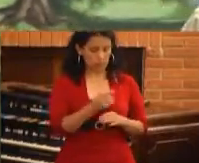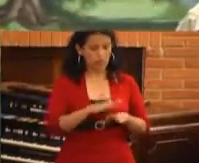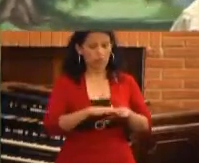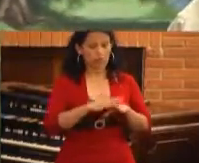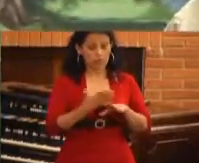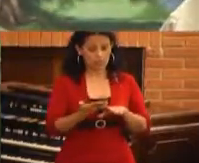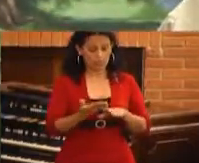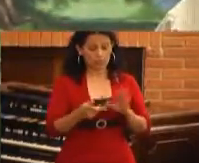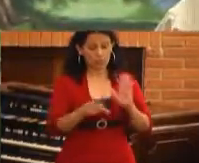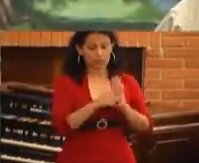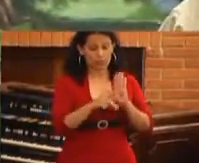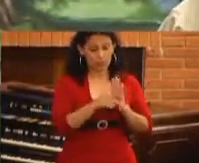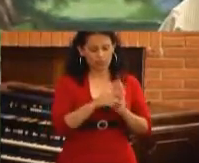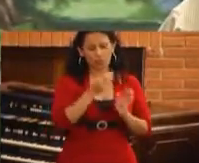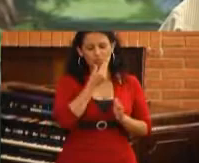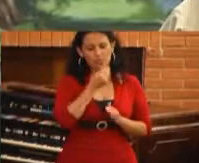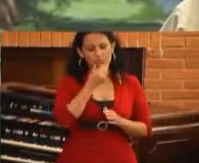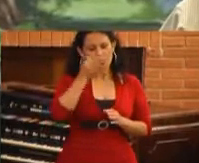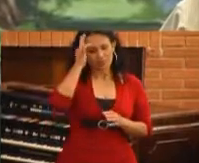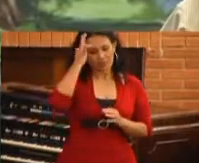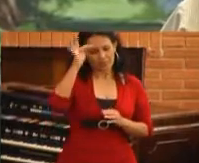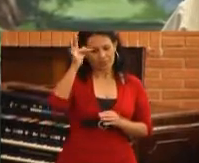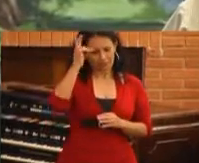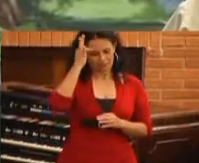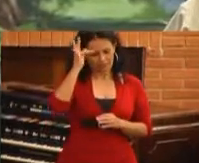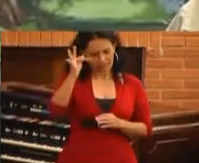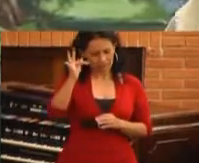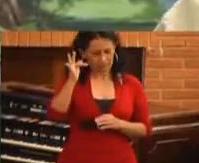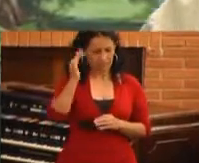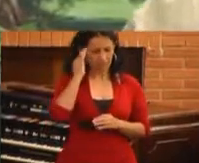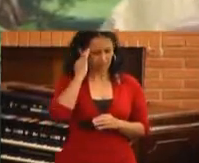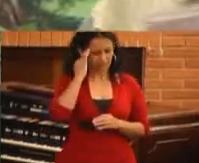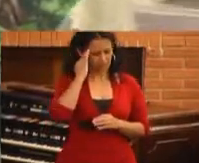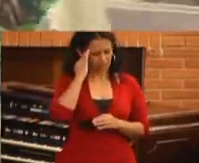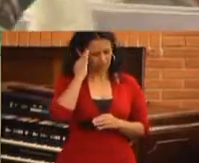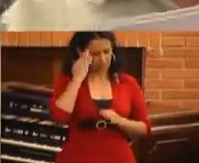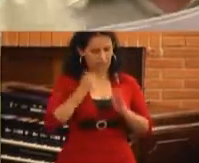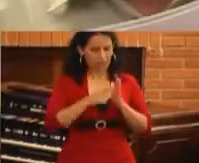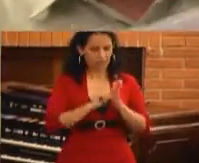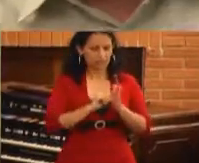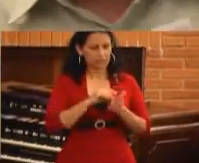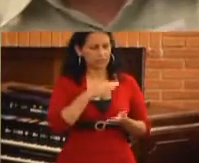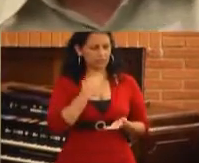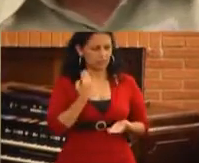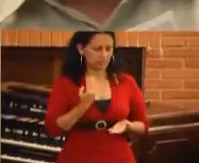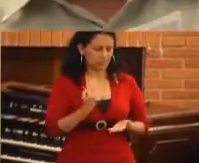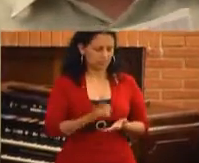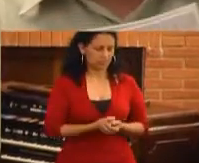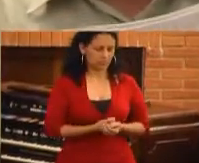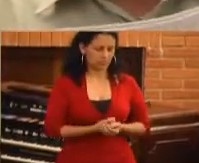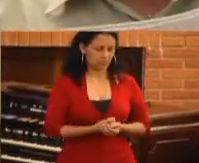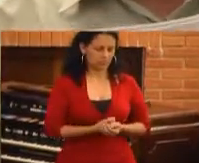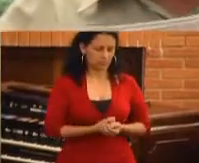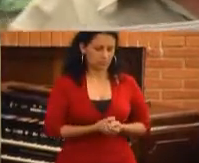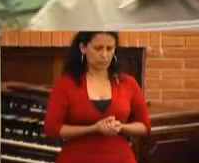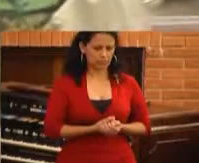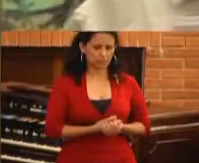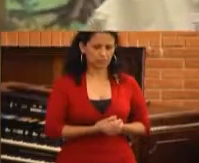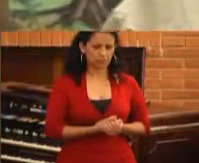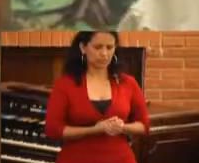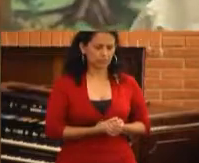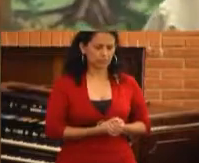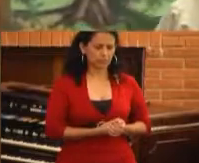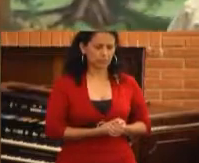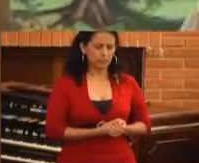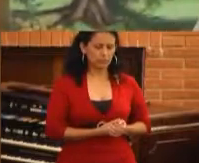próprio Nietzsche teria chegado pouco antes de deixar este mundo, como atesta esse impressionante